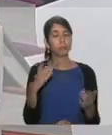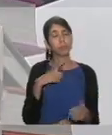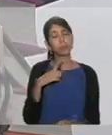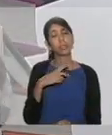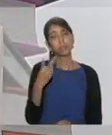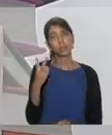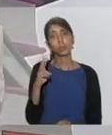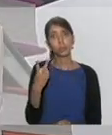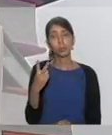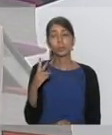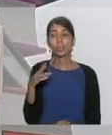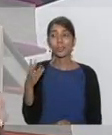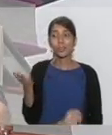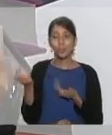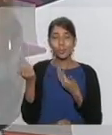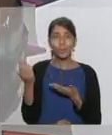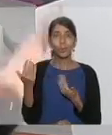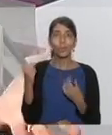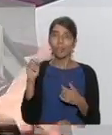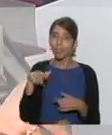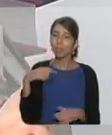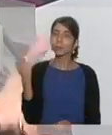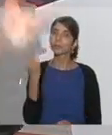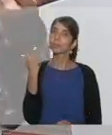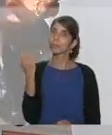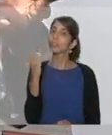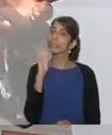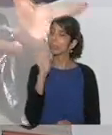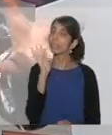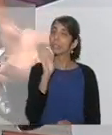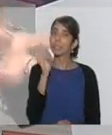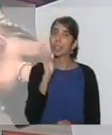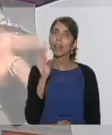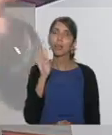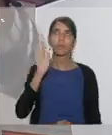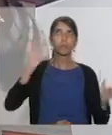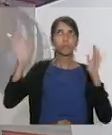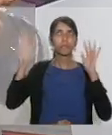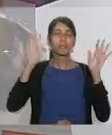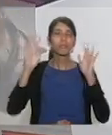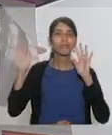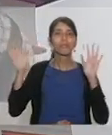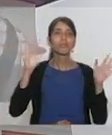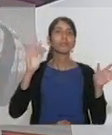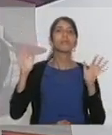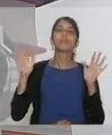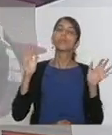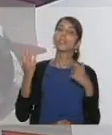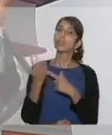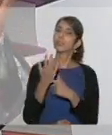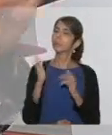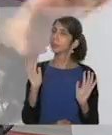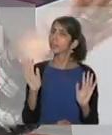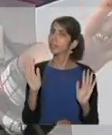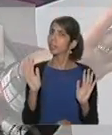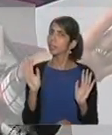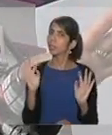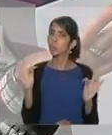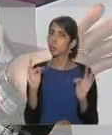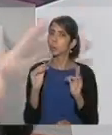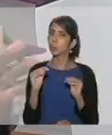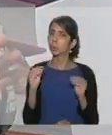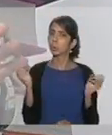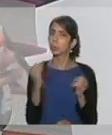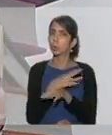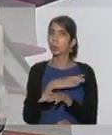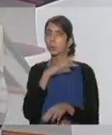um pouquinho dos dois. Então, para o jovem, eu acho que esse é um fator muito legal que a ficção traz para mostrar aos pouquinhos, epa, ninguém é totalmente